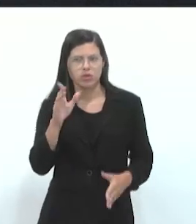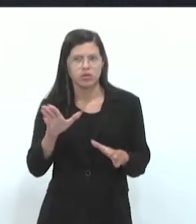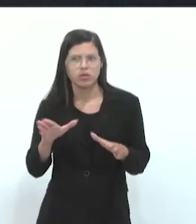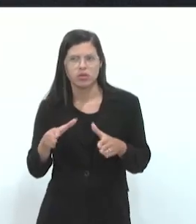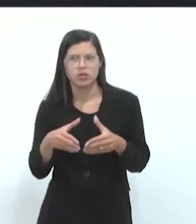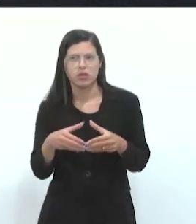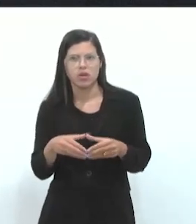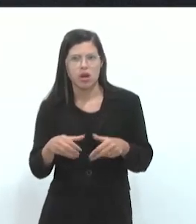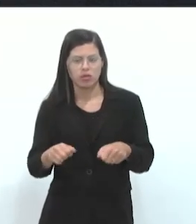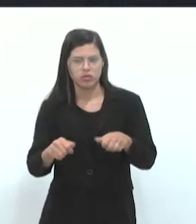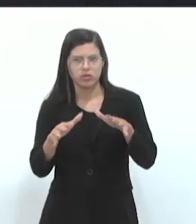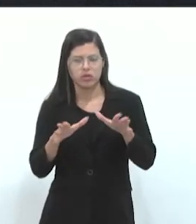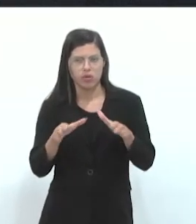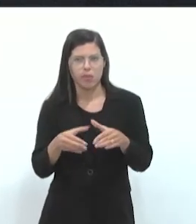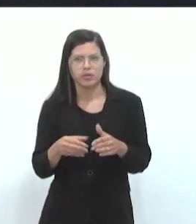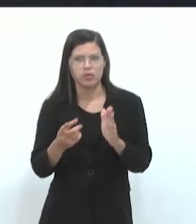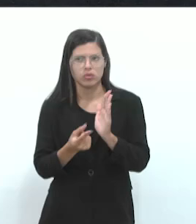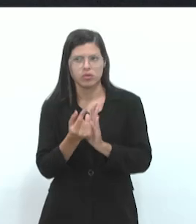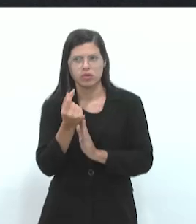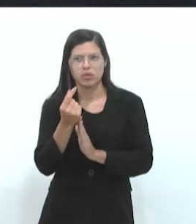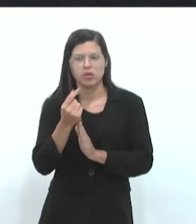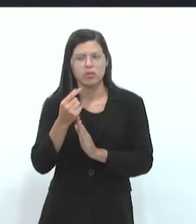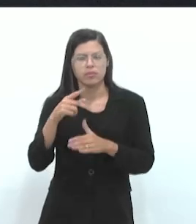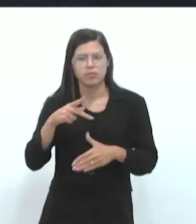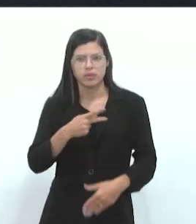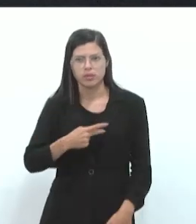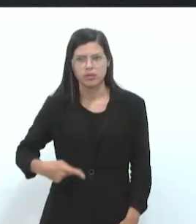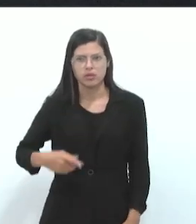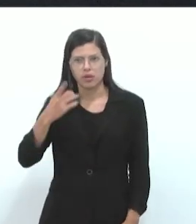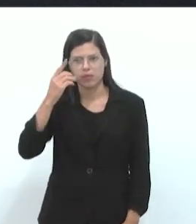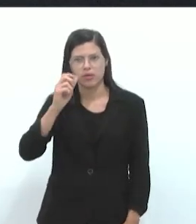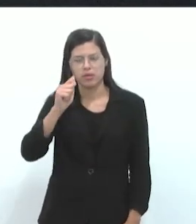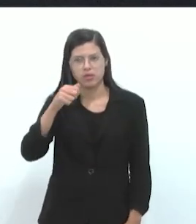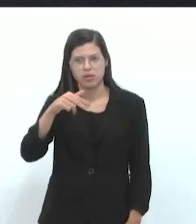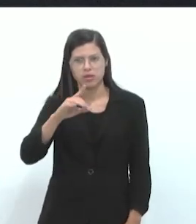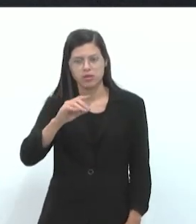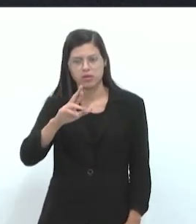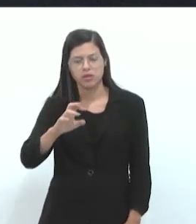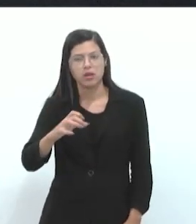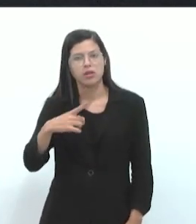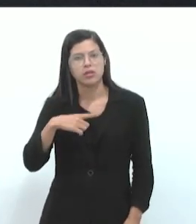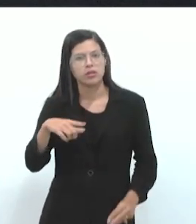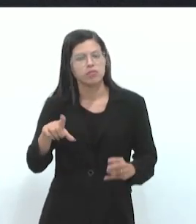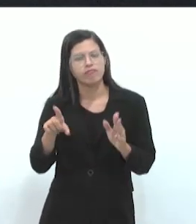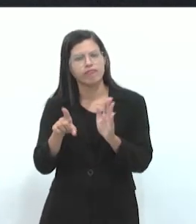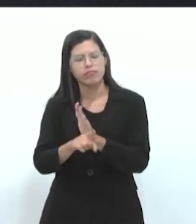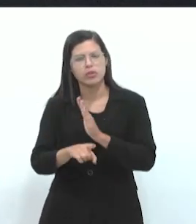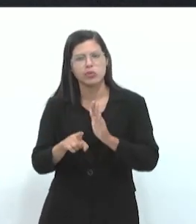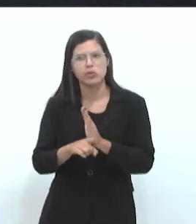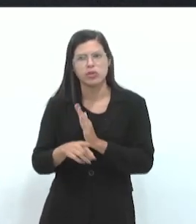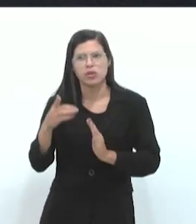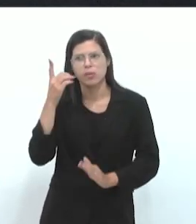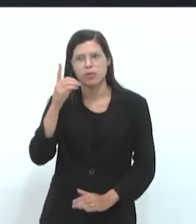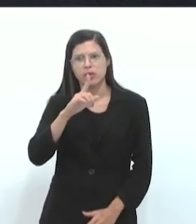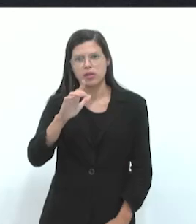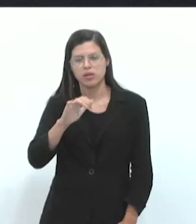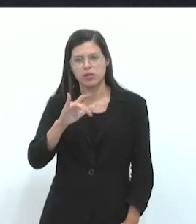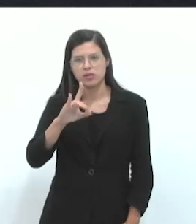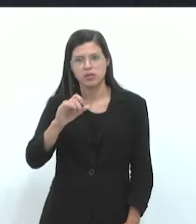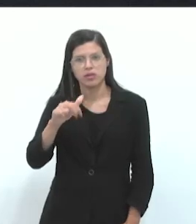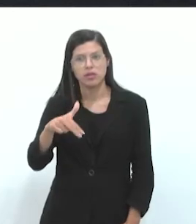audiência da Comissão de Orçamento, presidido pelo deputado André Correia, surgiu um questionamento da deputada Zeidan sobre os itens da cesta